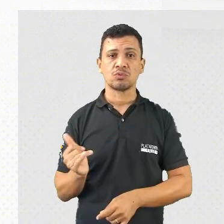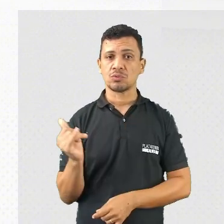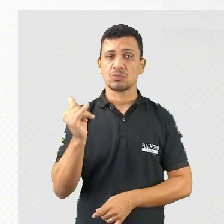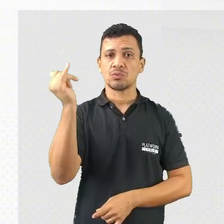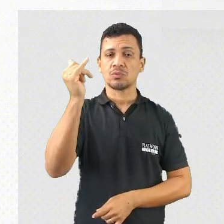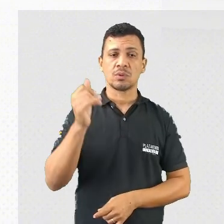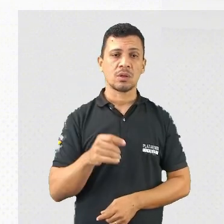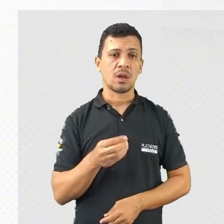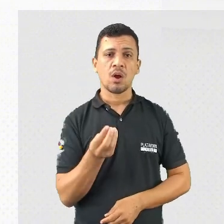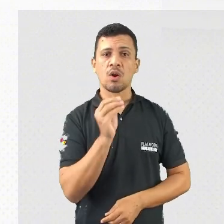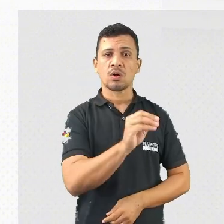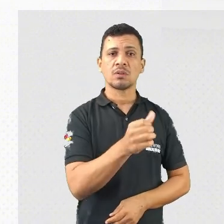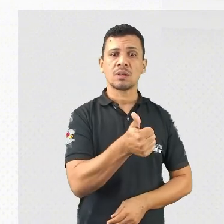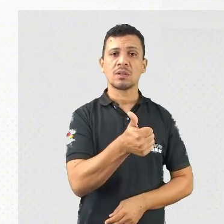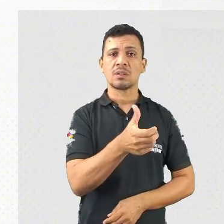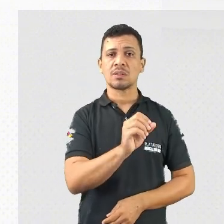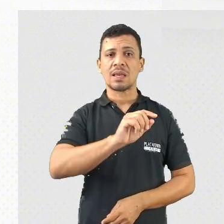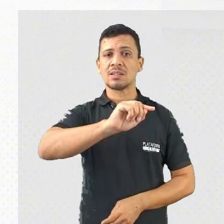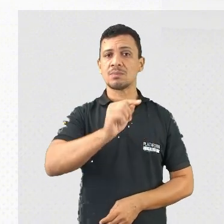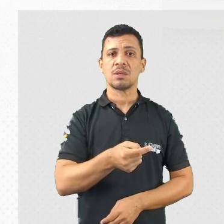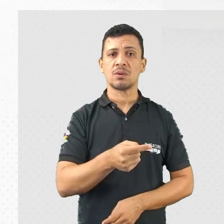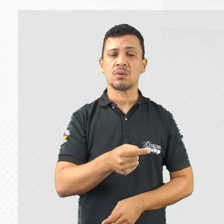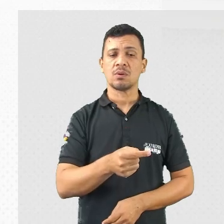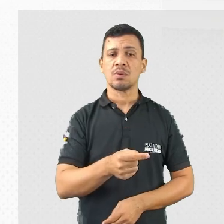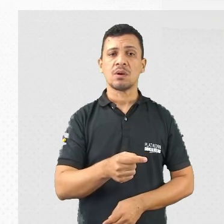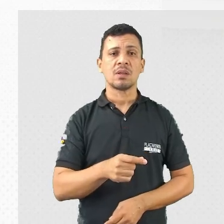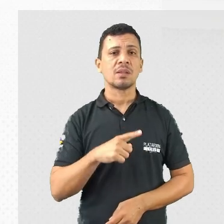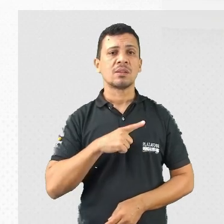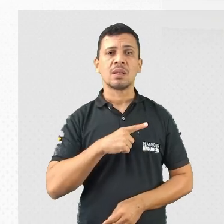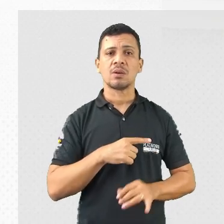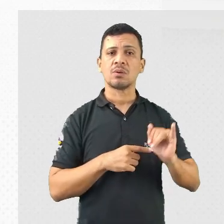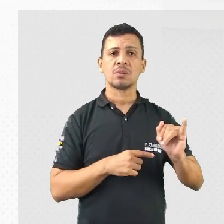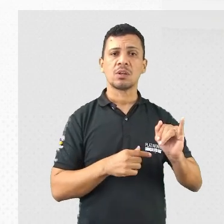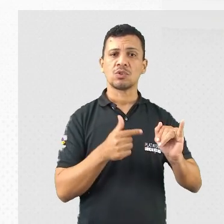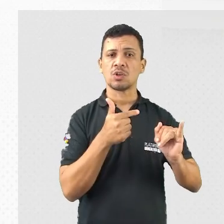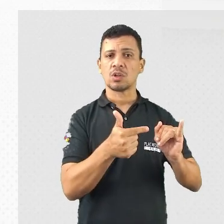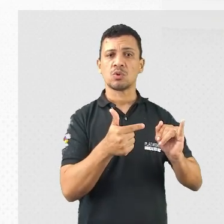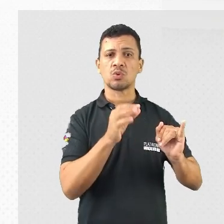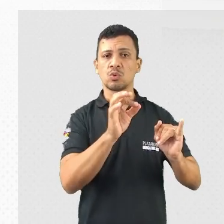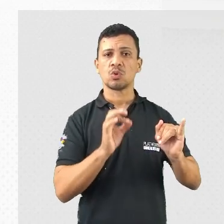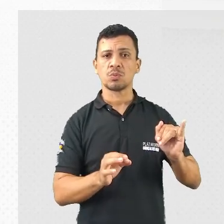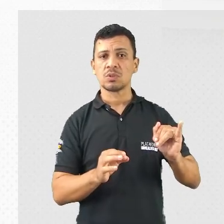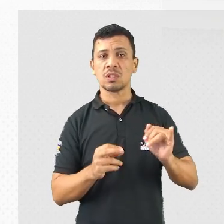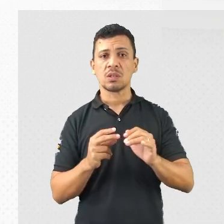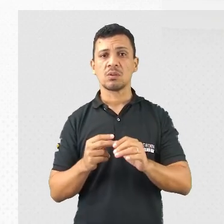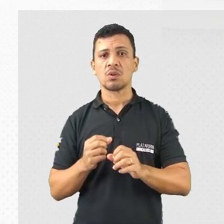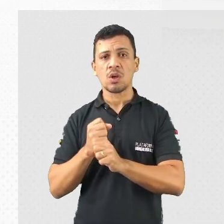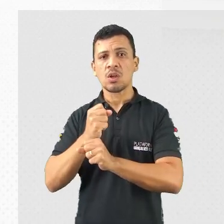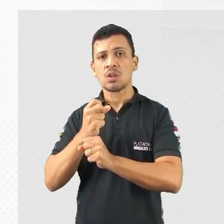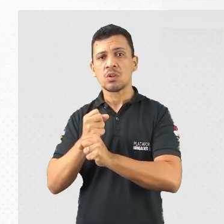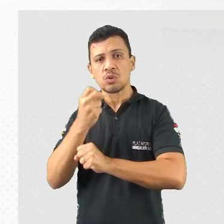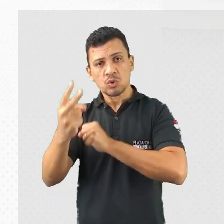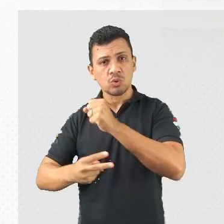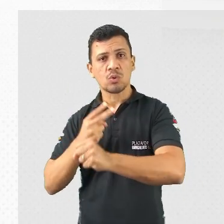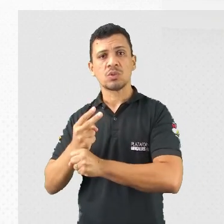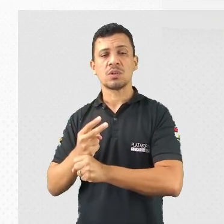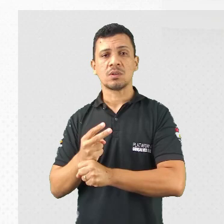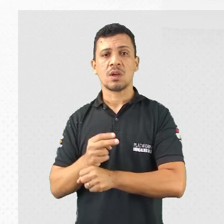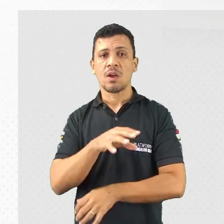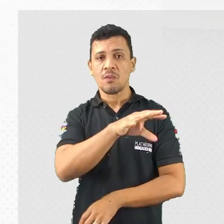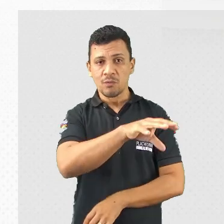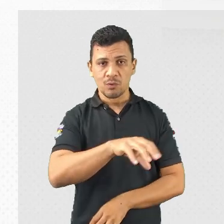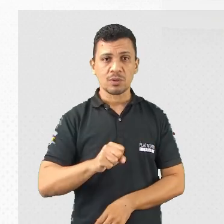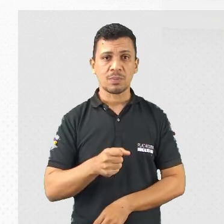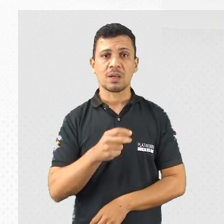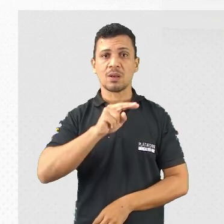aplicação de 10 mil, uma taxa de 2% durante 2 anos. O que você vai resgatar? Você vai resgatar os seus R$2.000